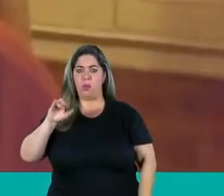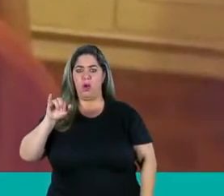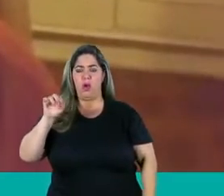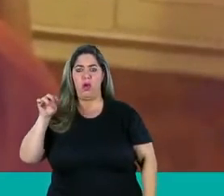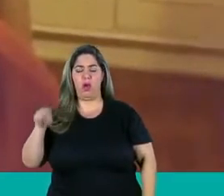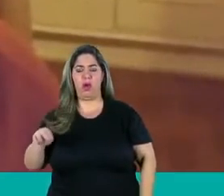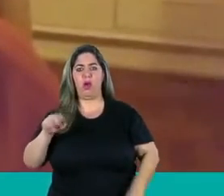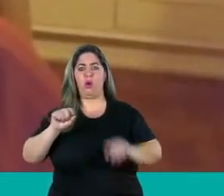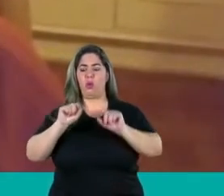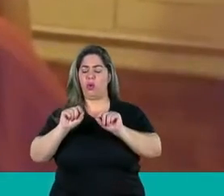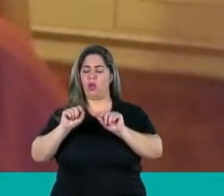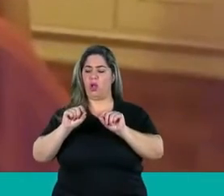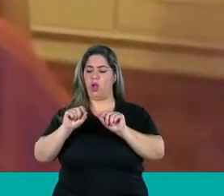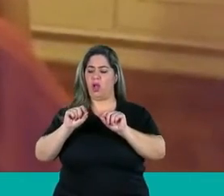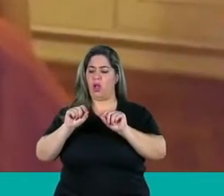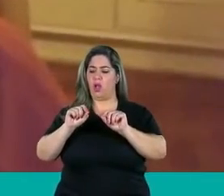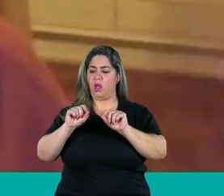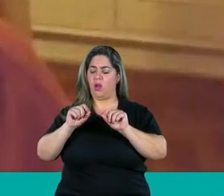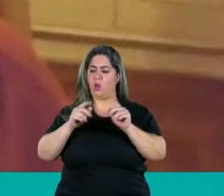poesia. A prosa,